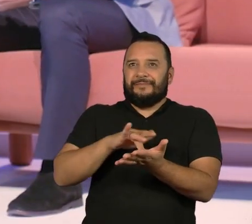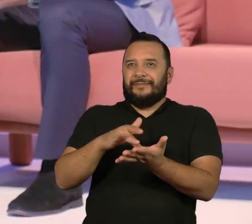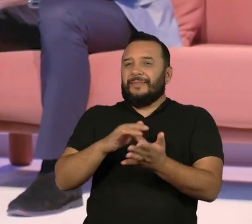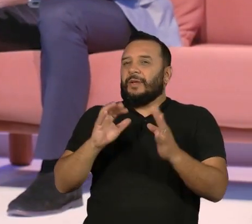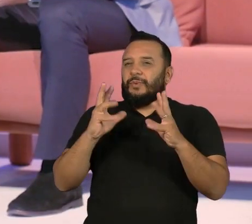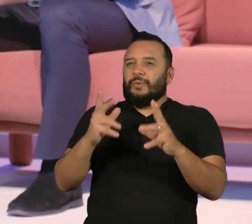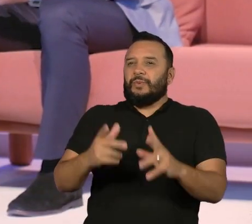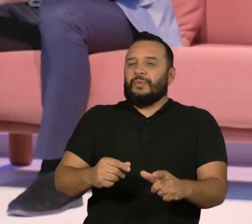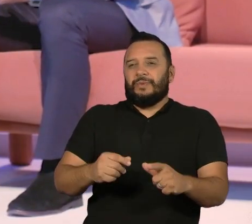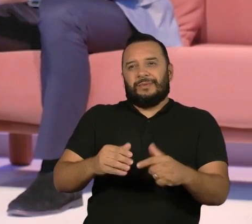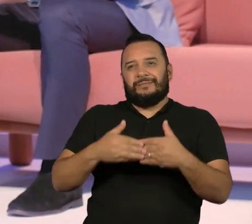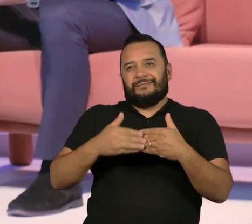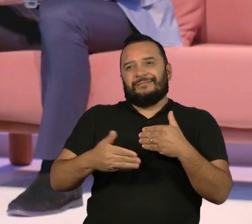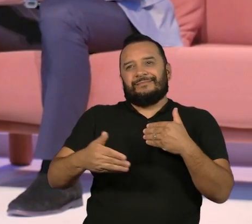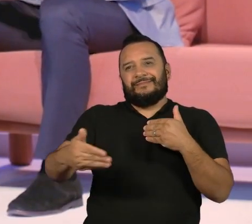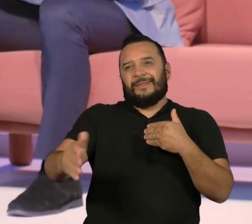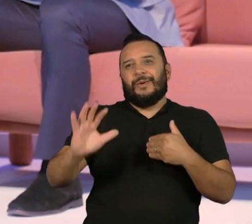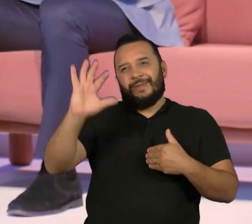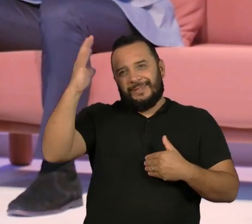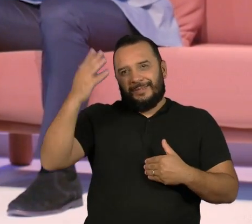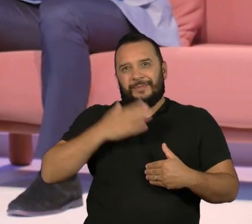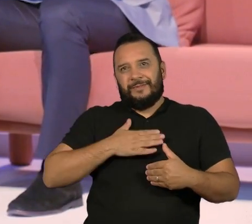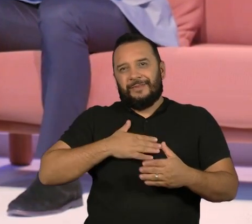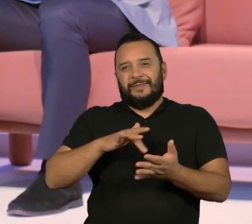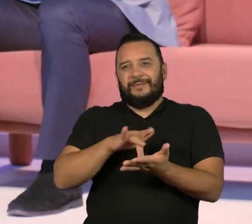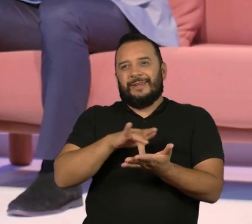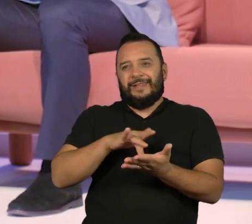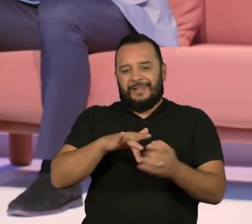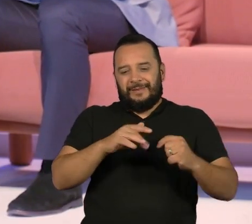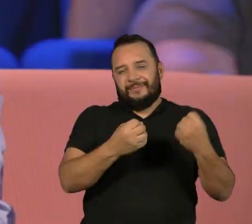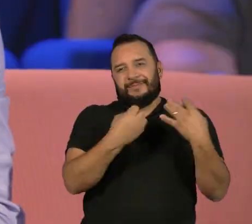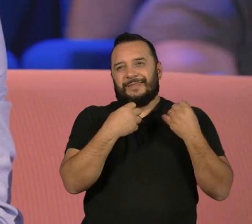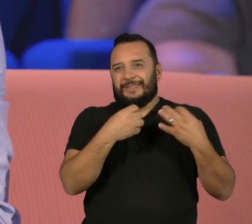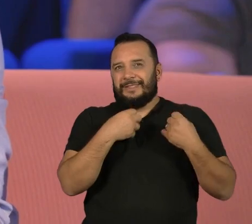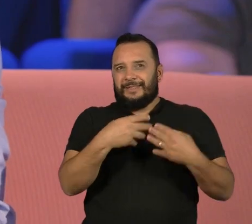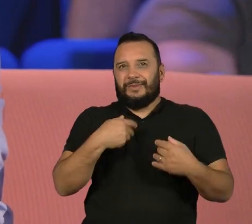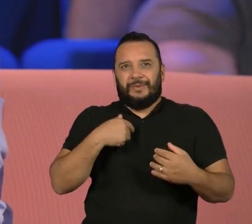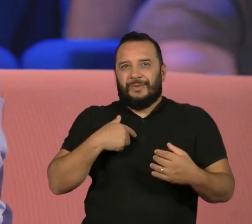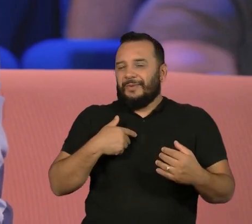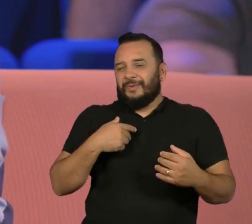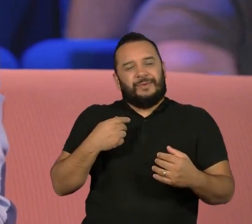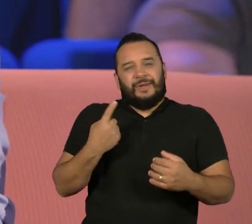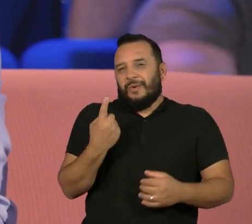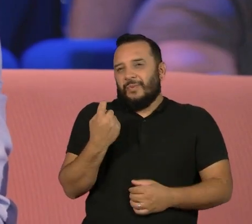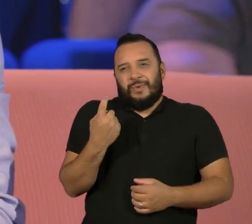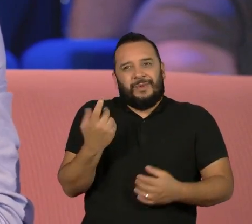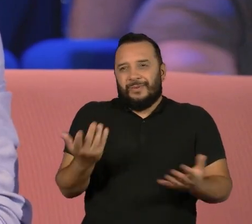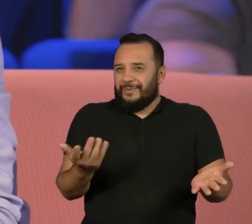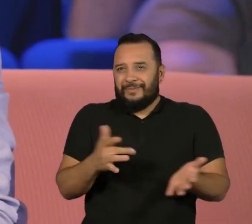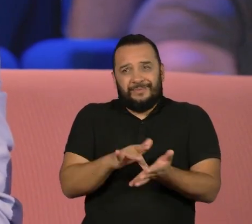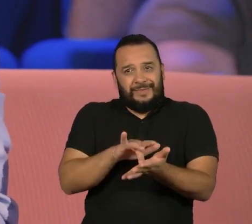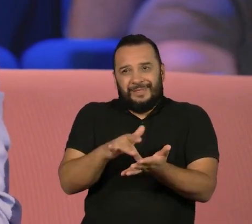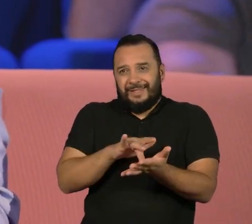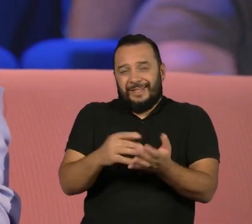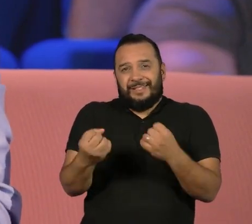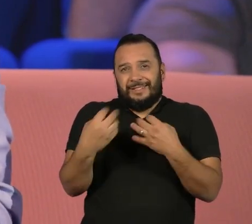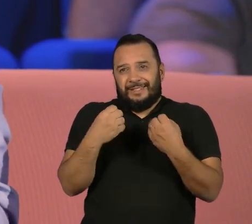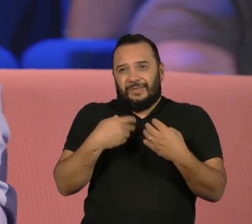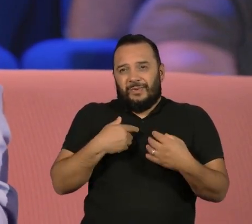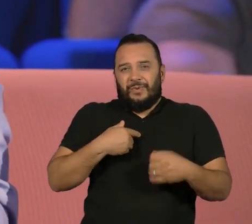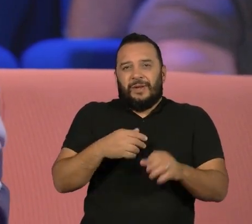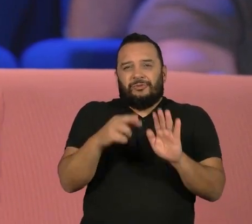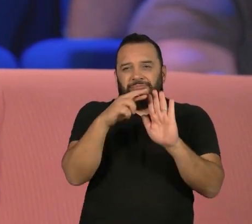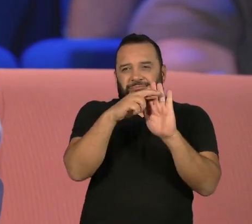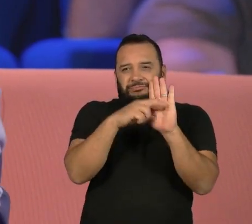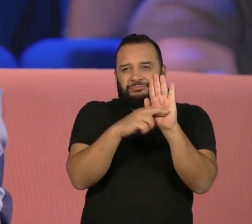que depois veio acontecer na minha vida, o balé me deu essa disciplina que nada se compara. O balé é assim, você precisa ser rigoroso